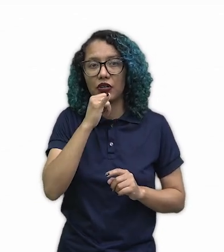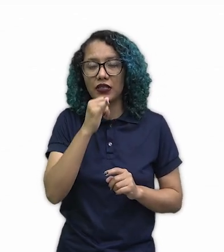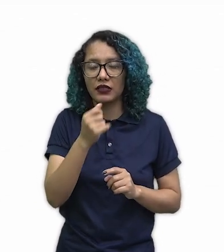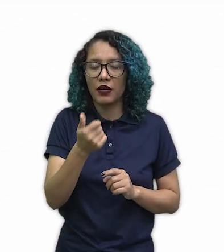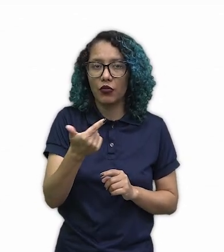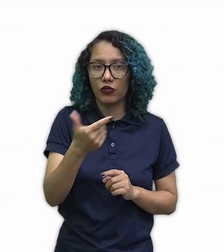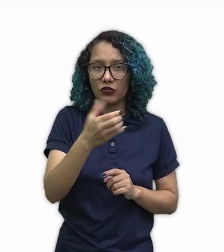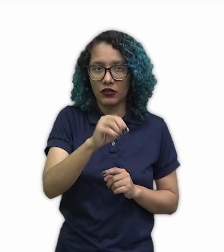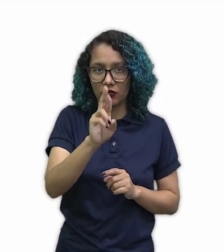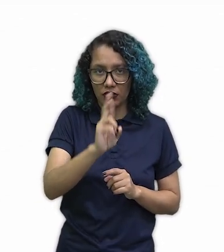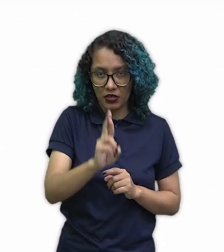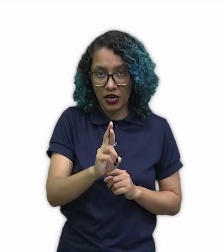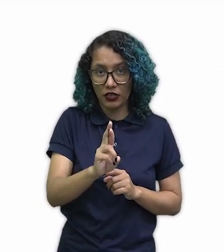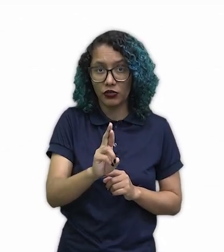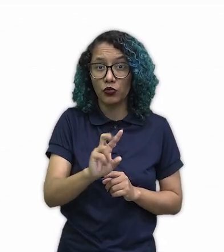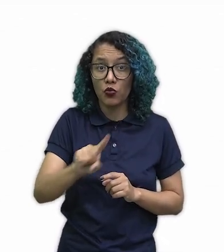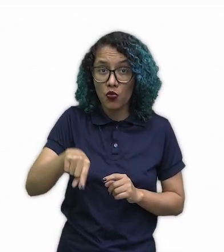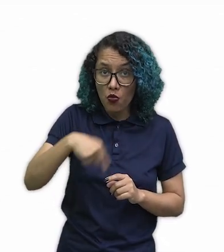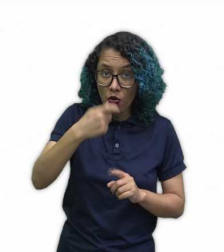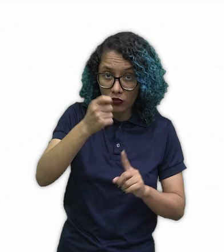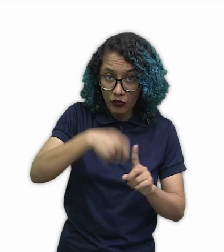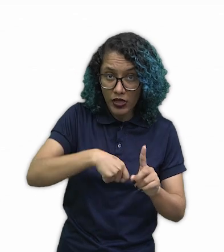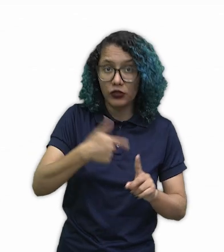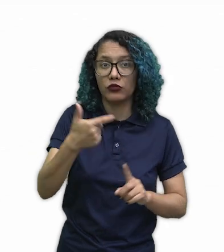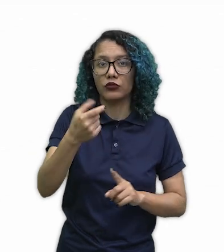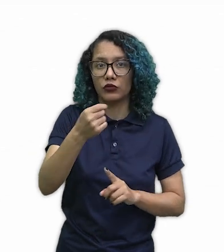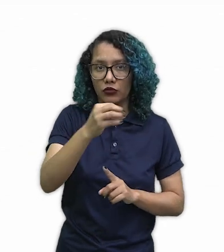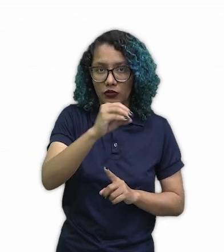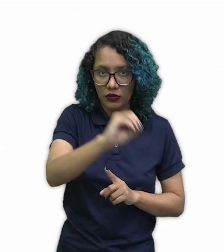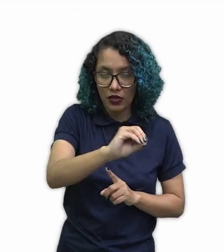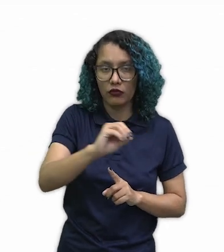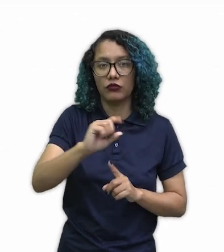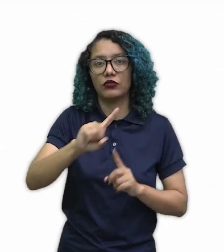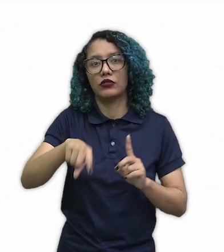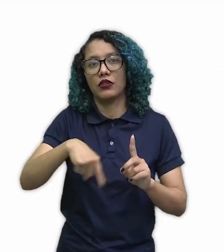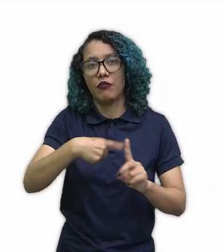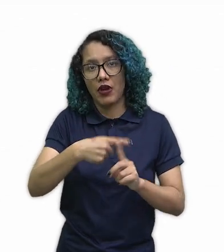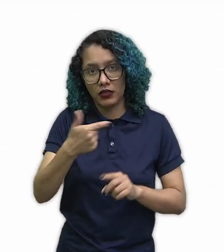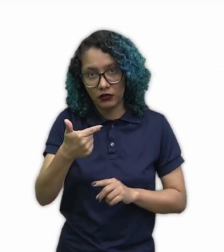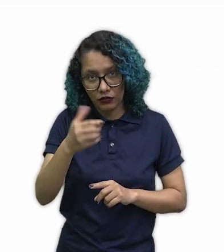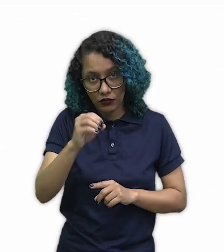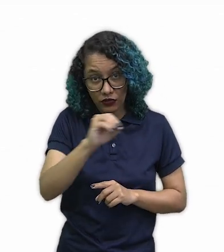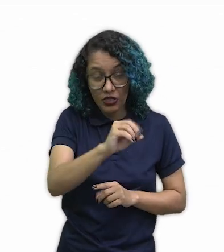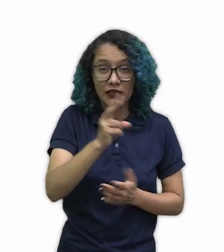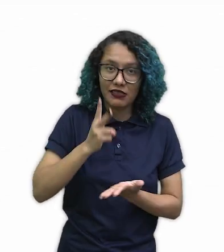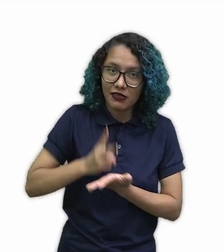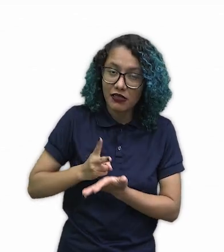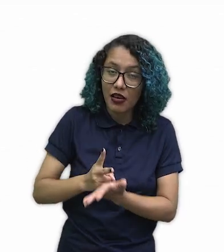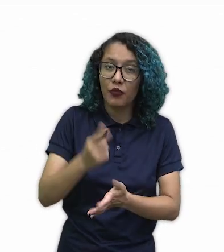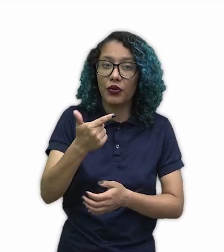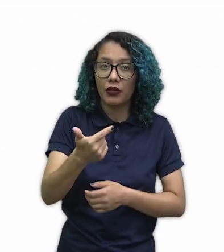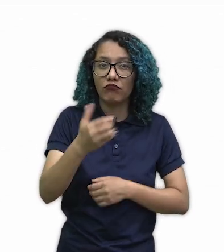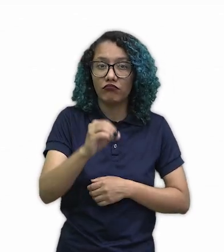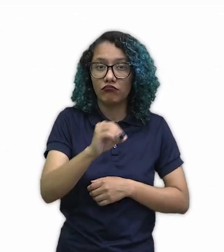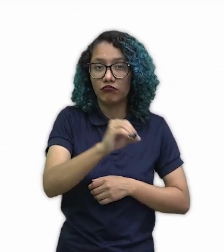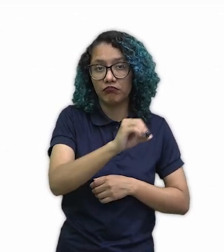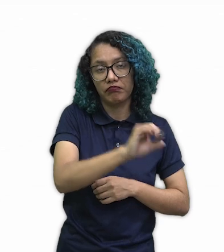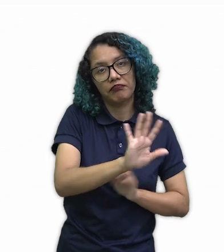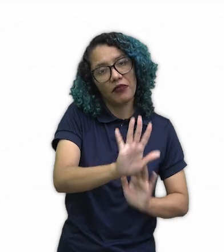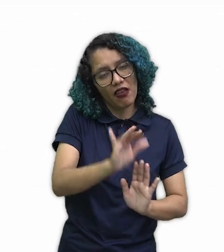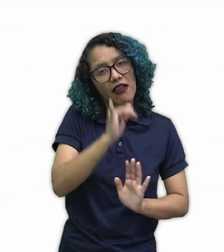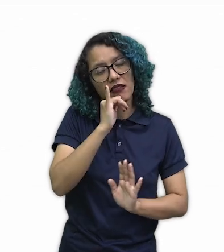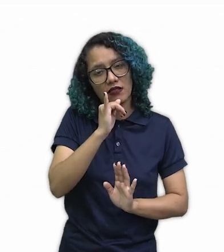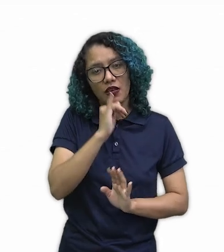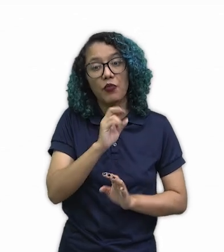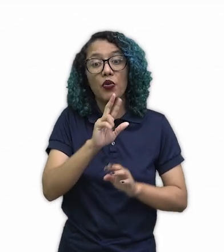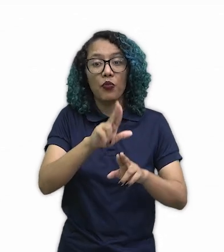mesmo. Se no primeiro mês tu tiver uma aplicação e esse rendimento for de R$200 a juros simples, no segundo mês será 200, no terceiro será 200,